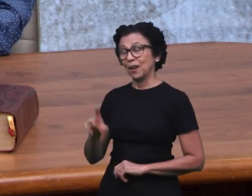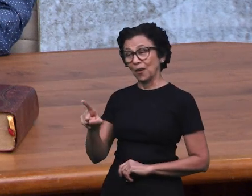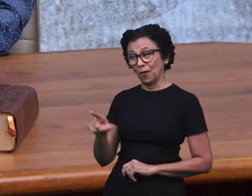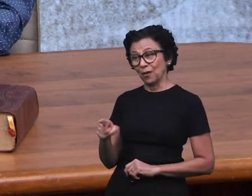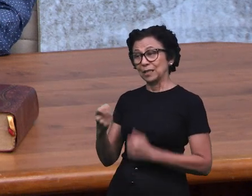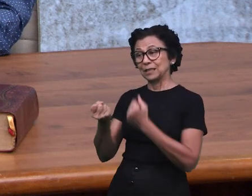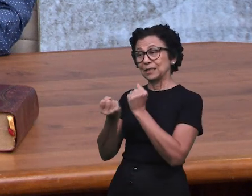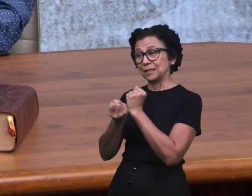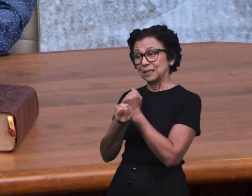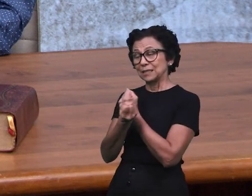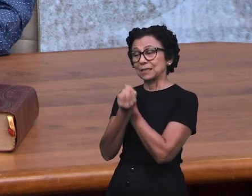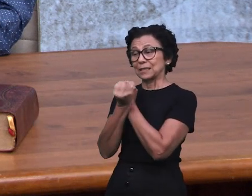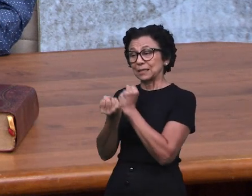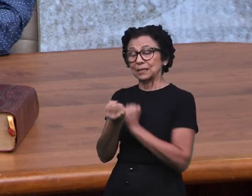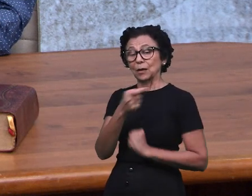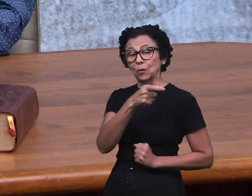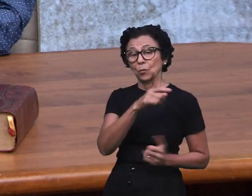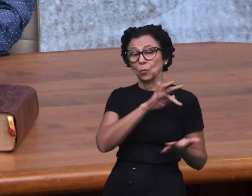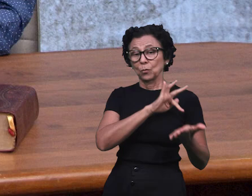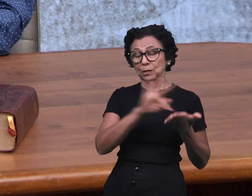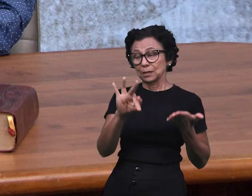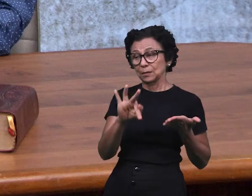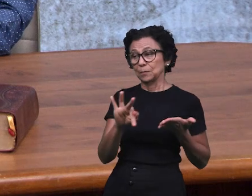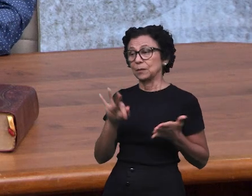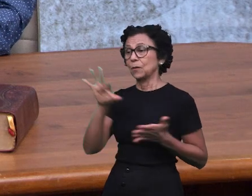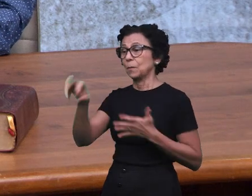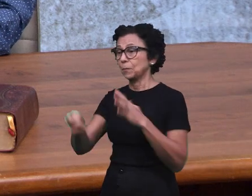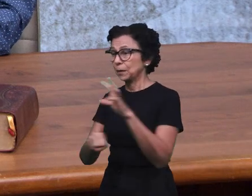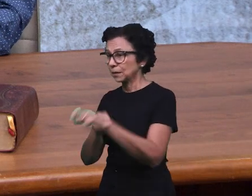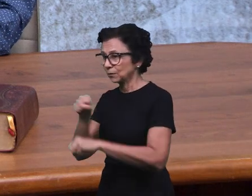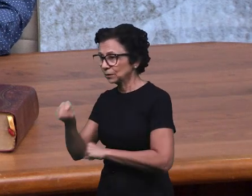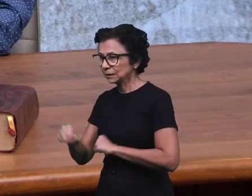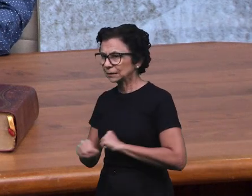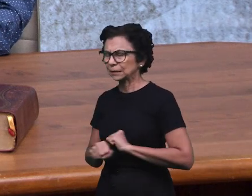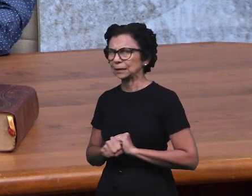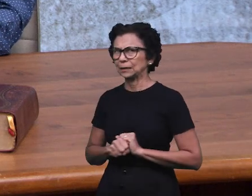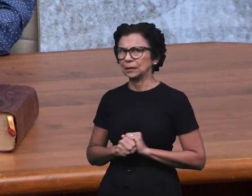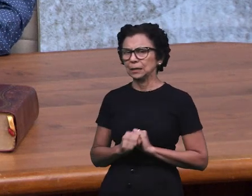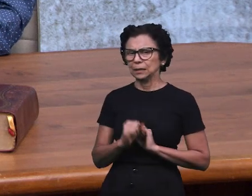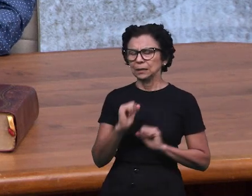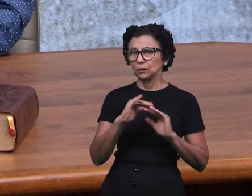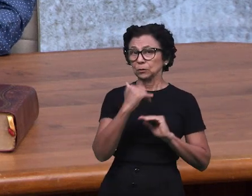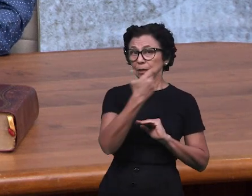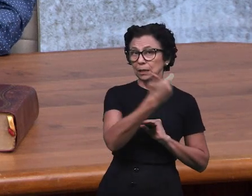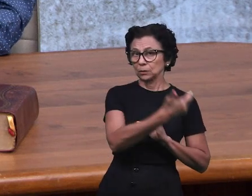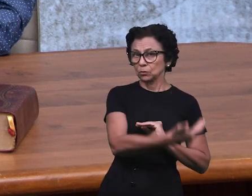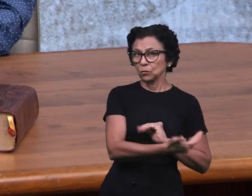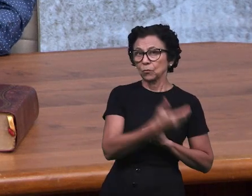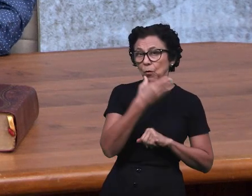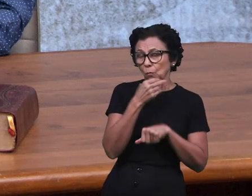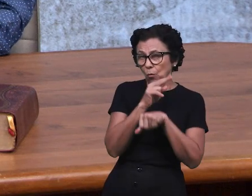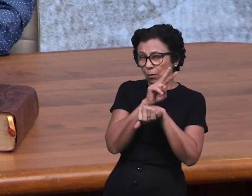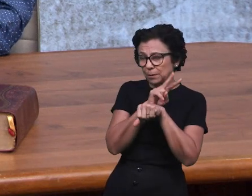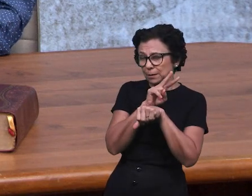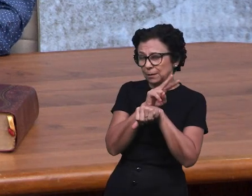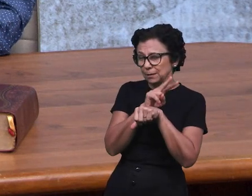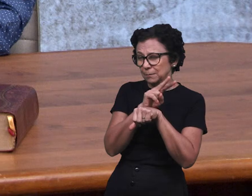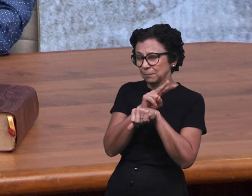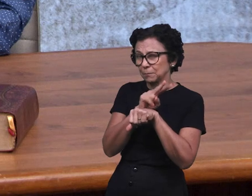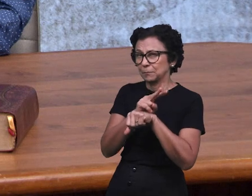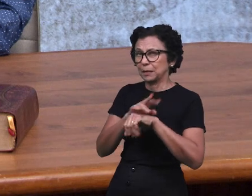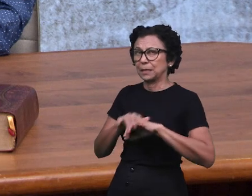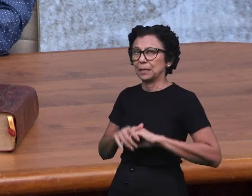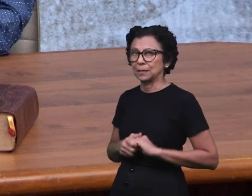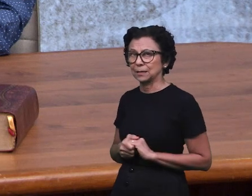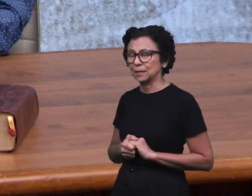ti, Sansão. E os espias estavam assentados numa câmara, então as quebrou de seus braços